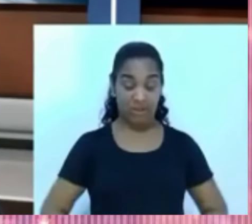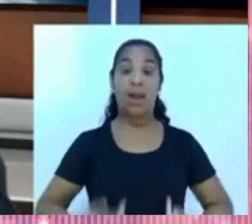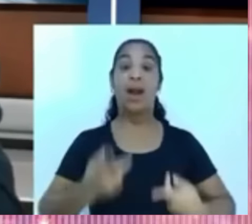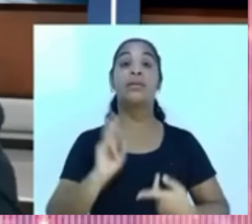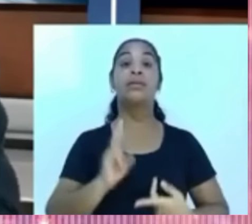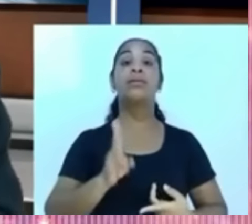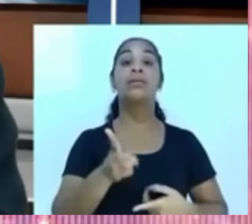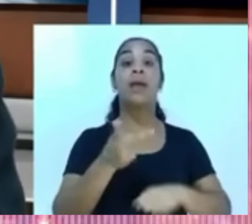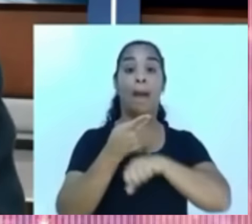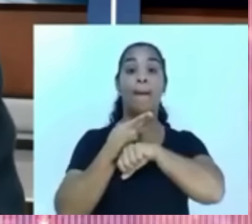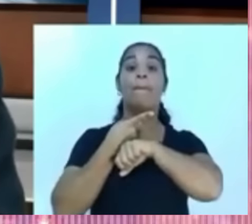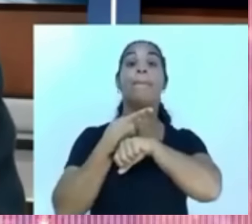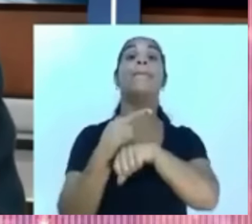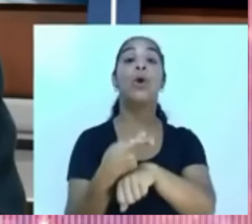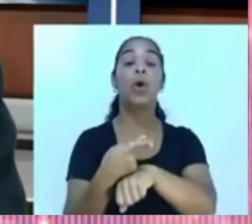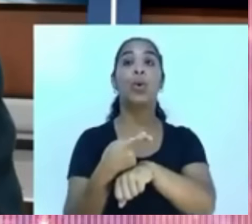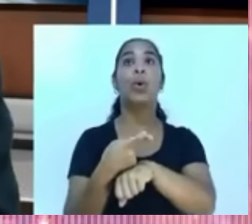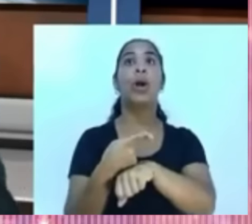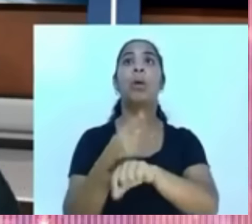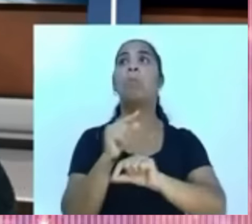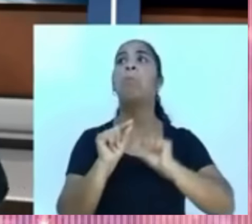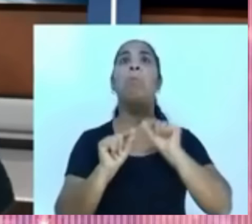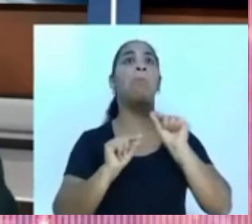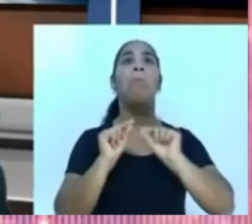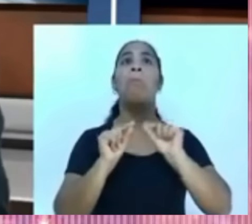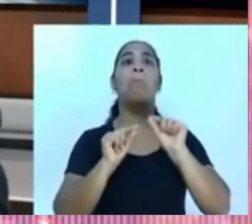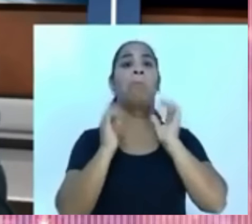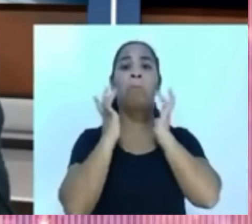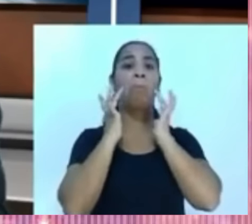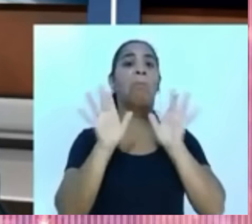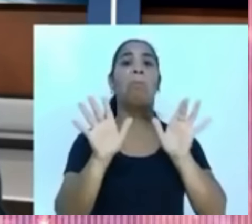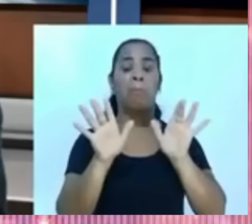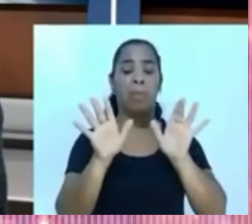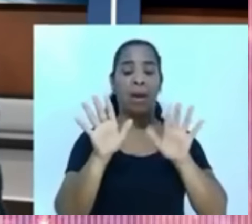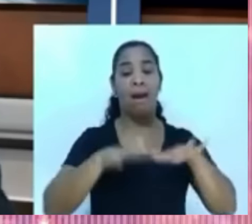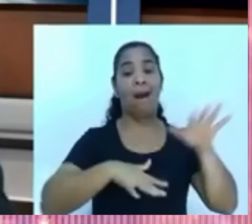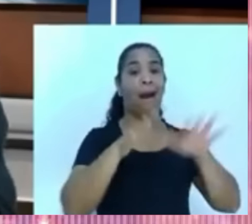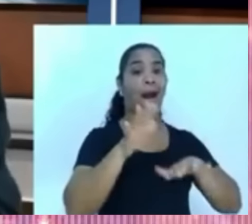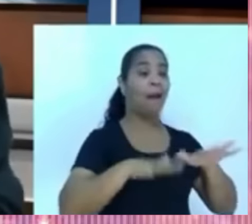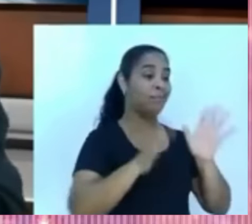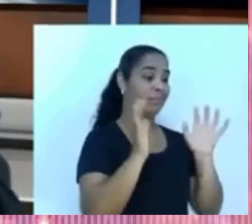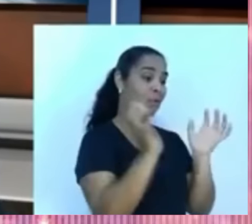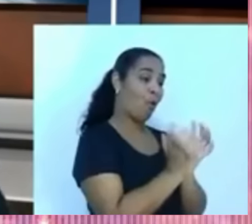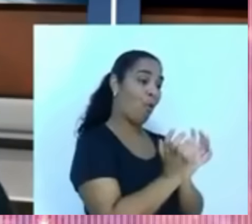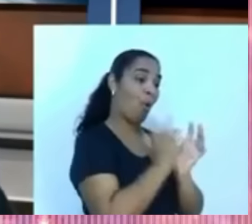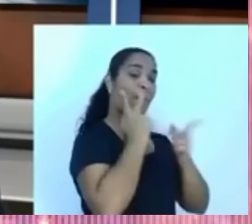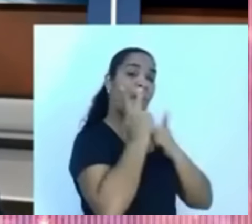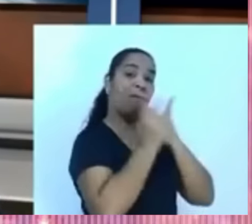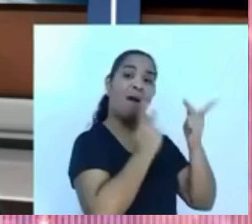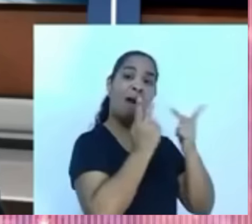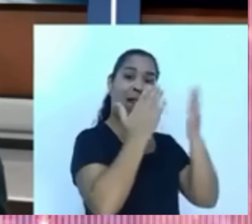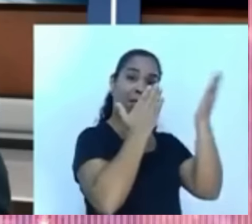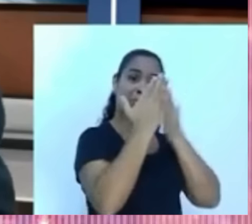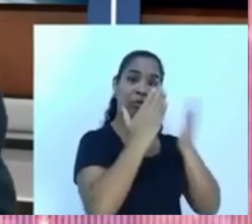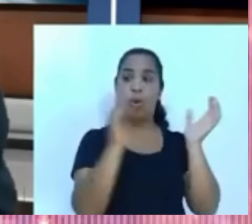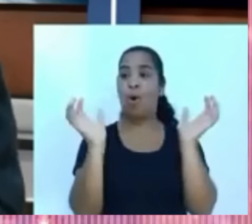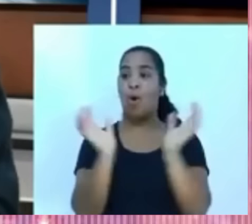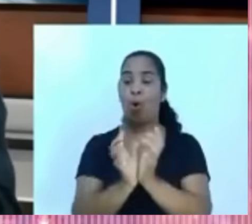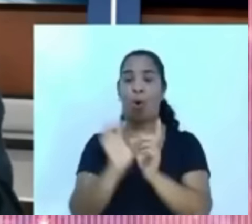bem não sabe exatamente o quê Porque para cada corrente de natureza psicológica sociológica